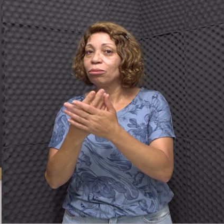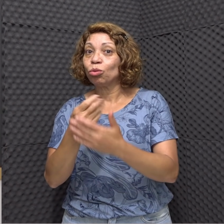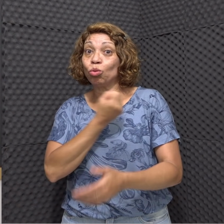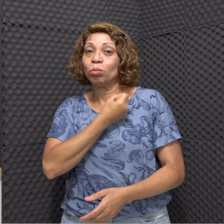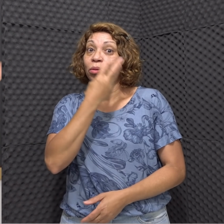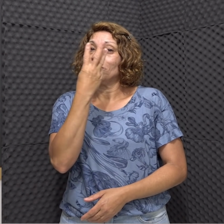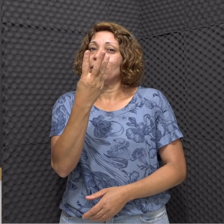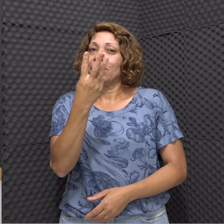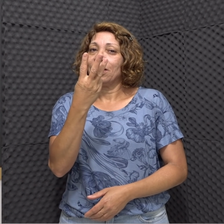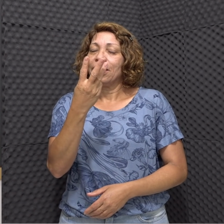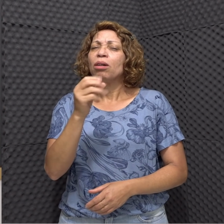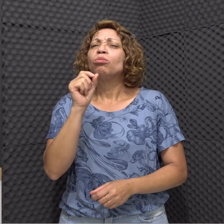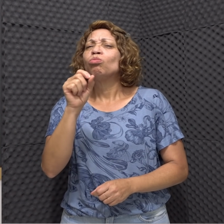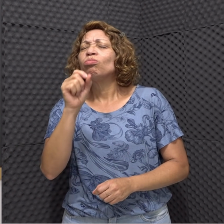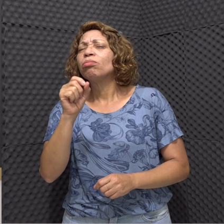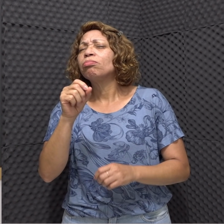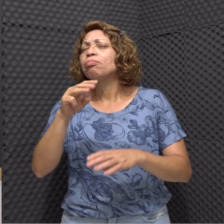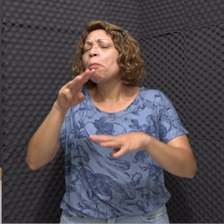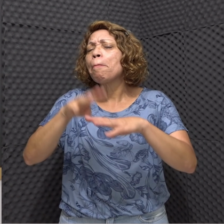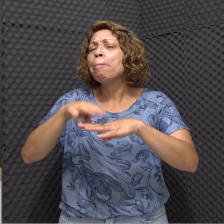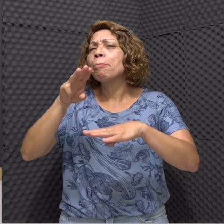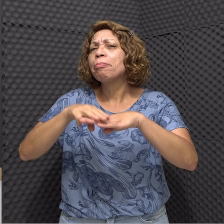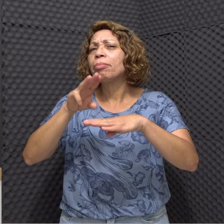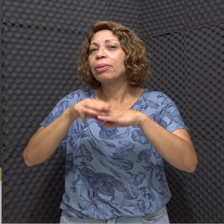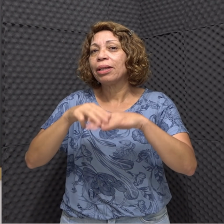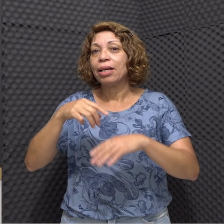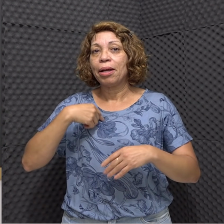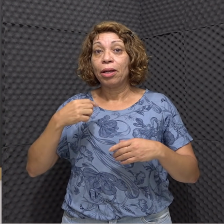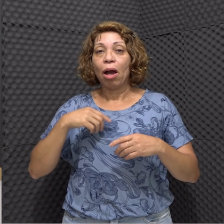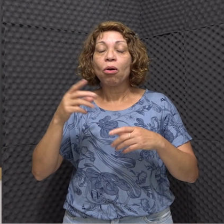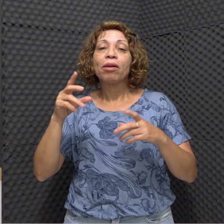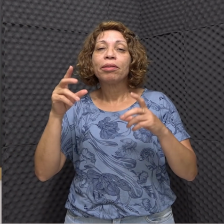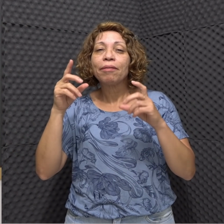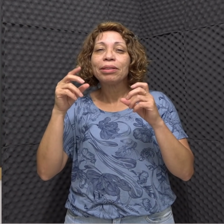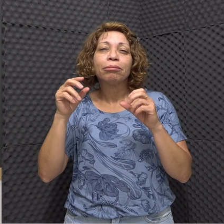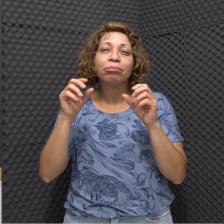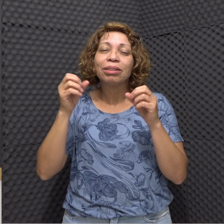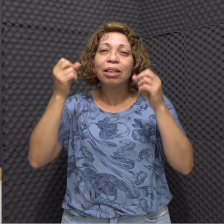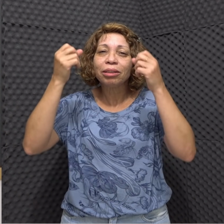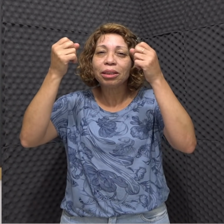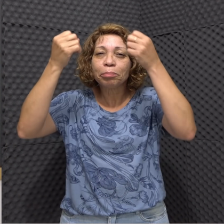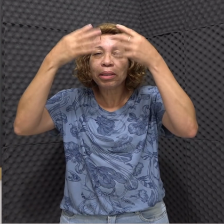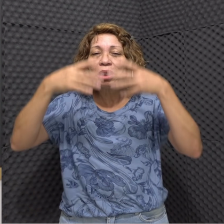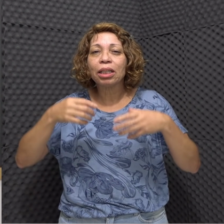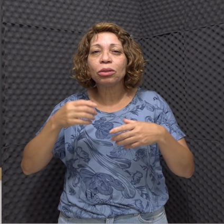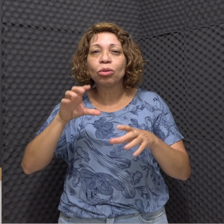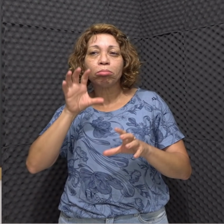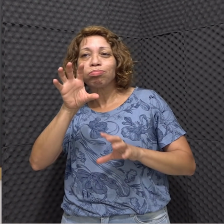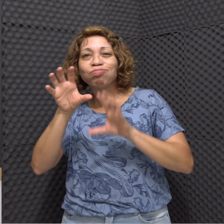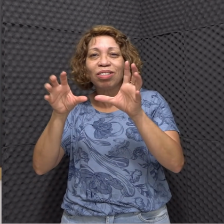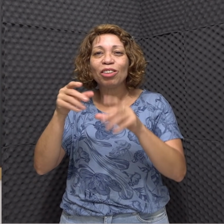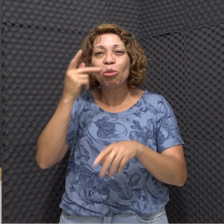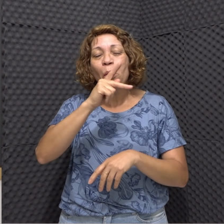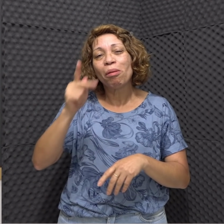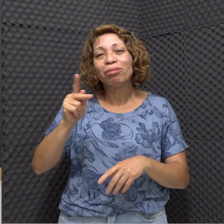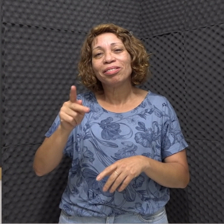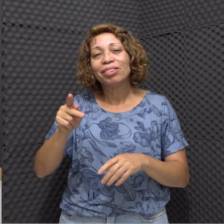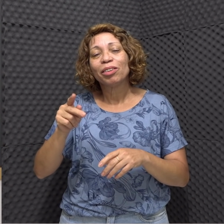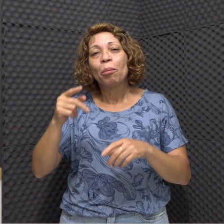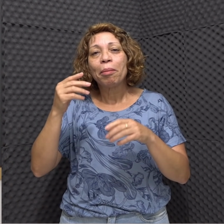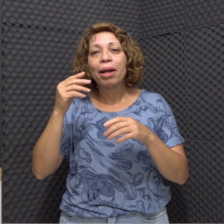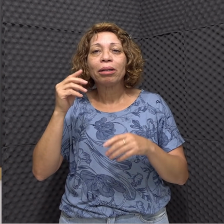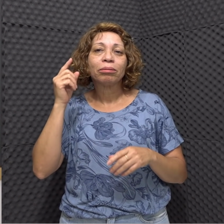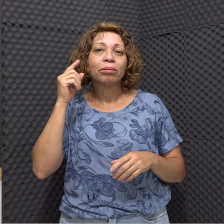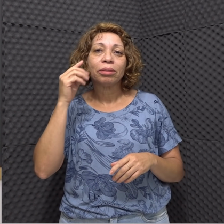3 aqui do nosso conteúdo programático de matemática. Eu estou usando uma camisa azul clara, escrito